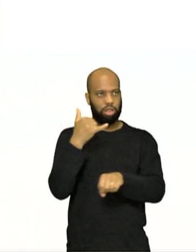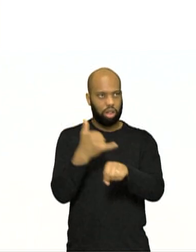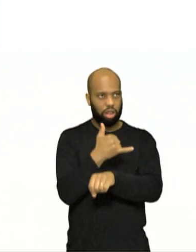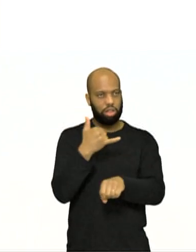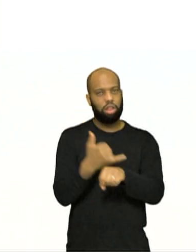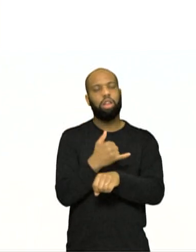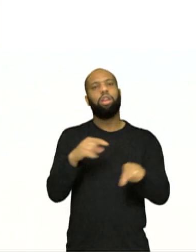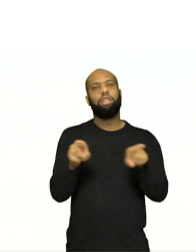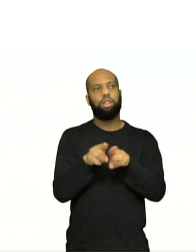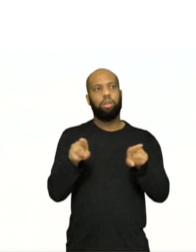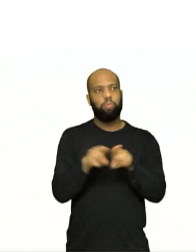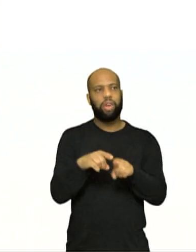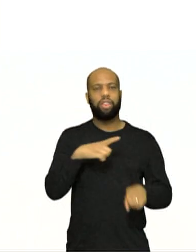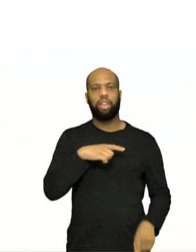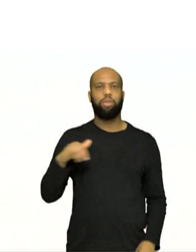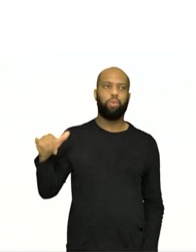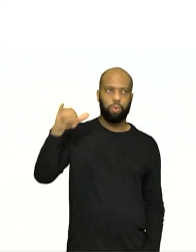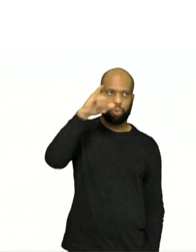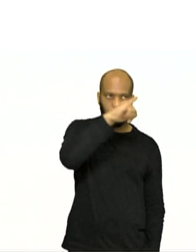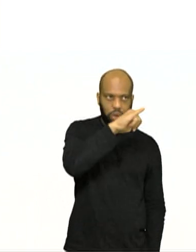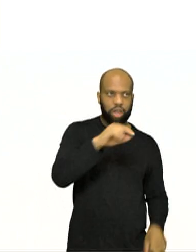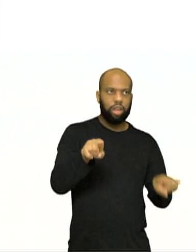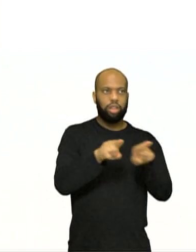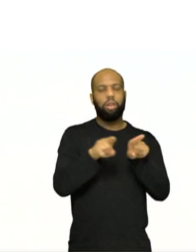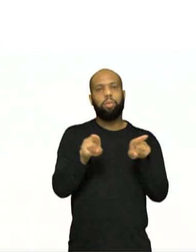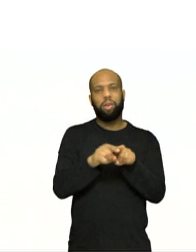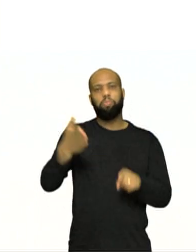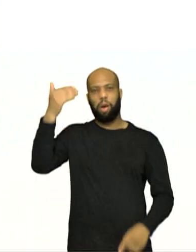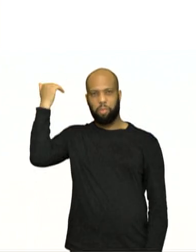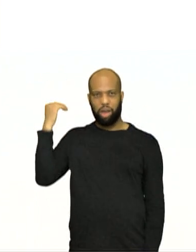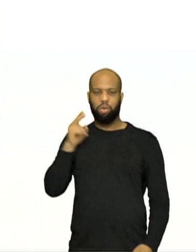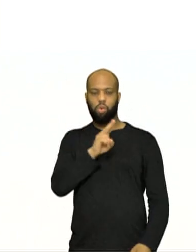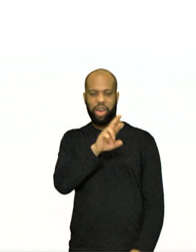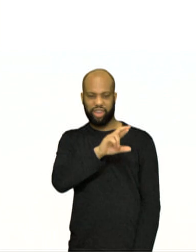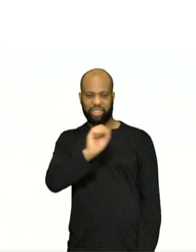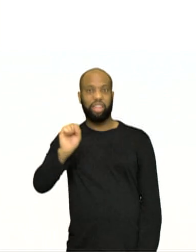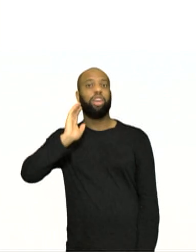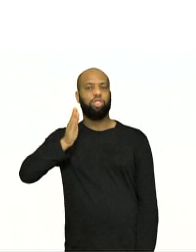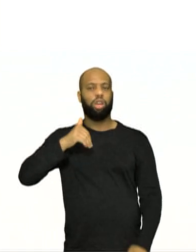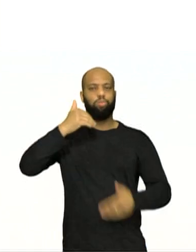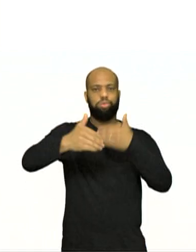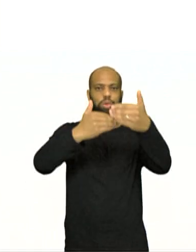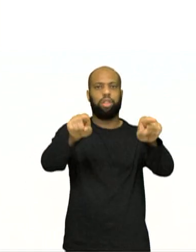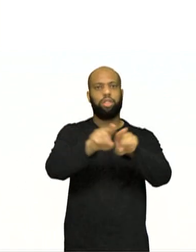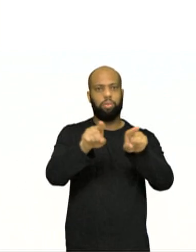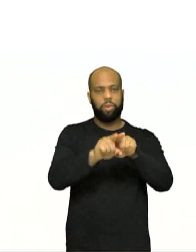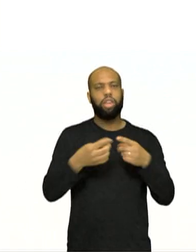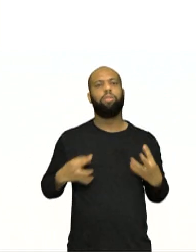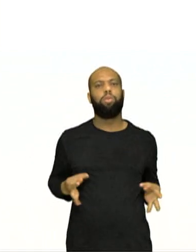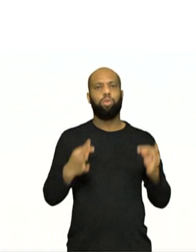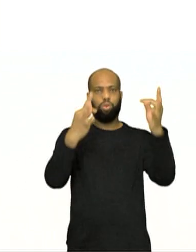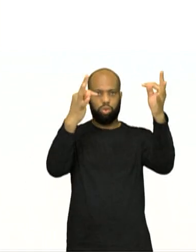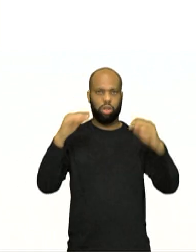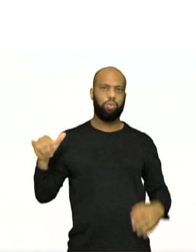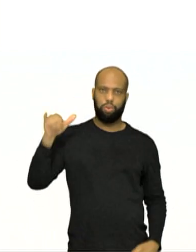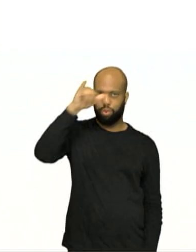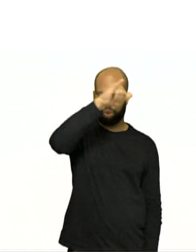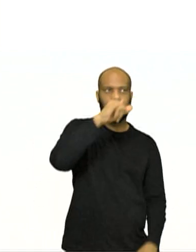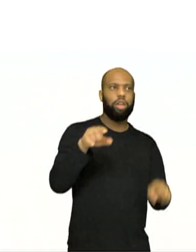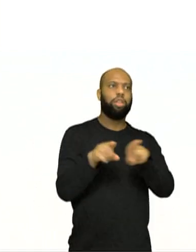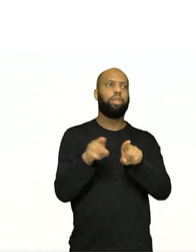siderúrgicas, aeroespacial. Desde a época da União Soviética, eles desenvolveram grande tecnologia